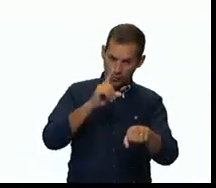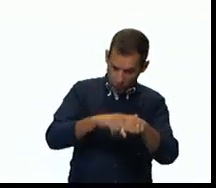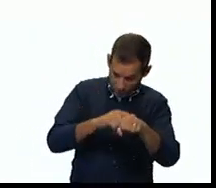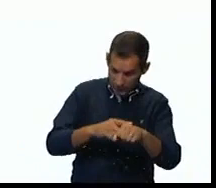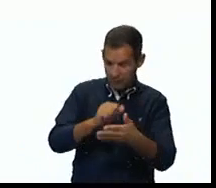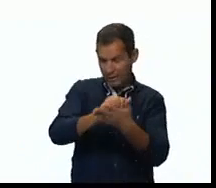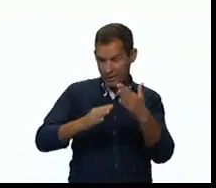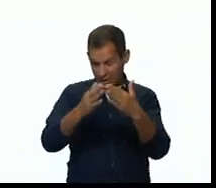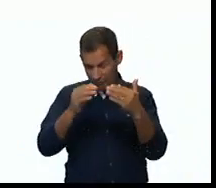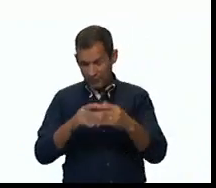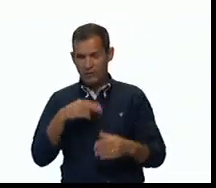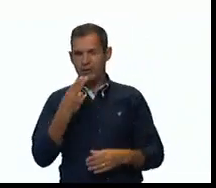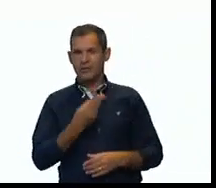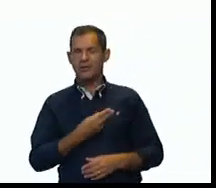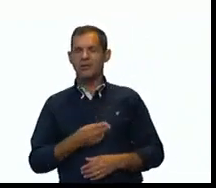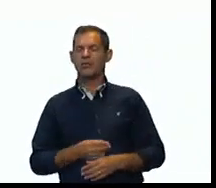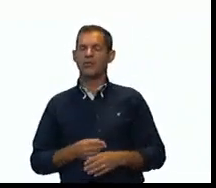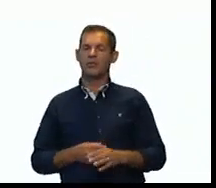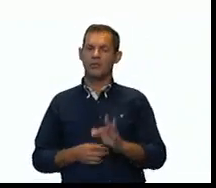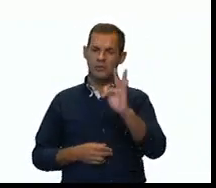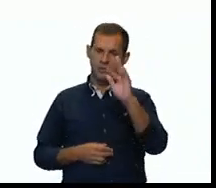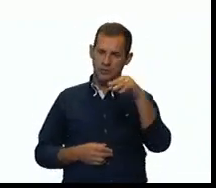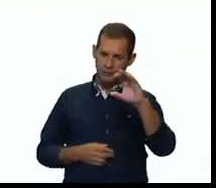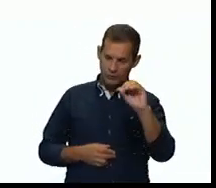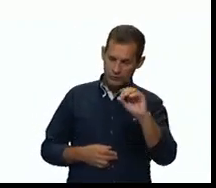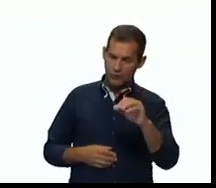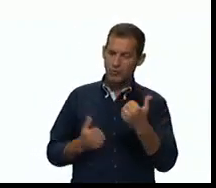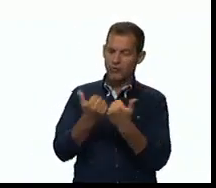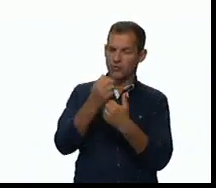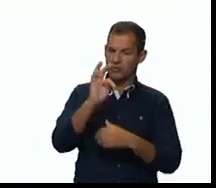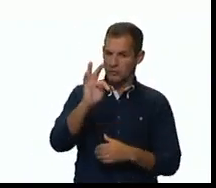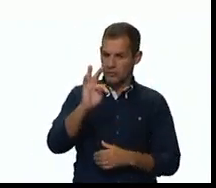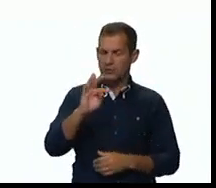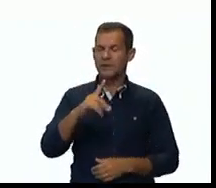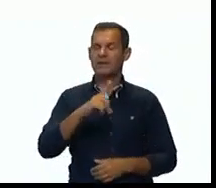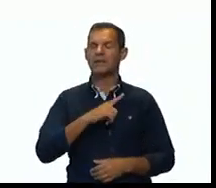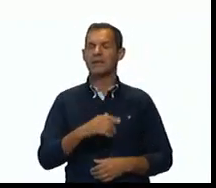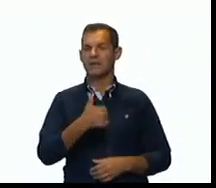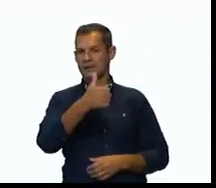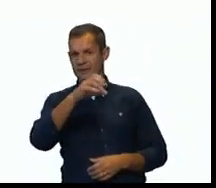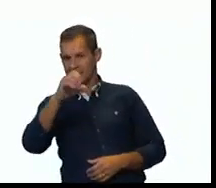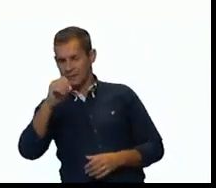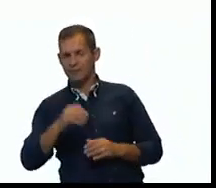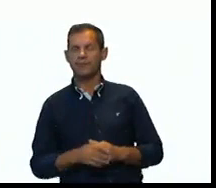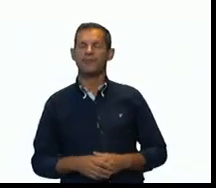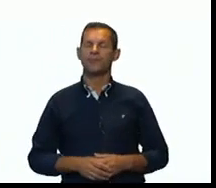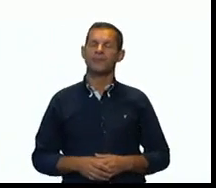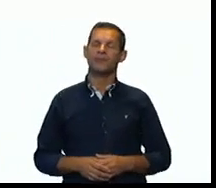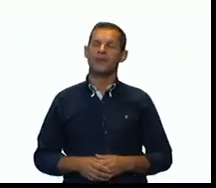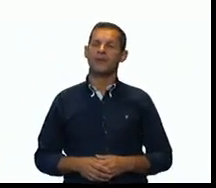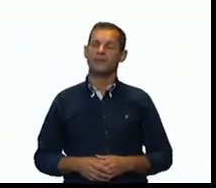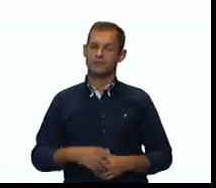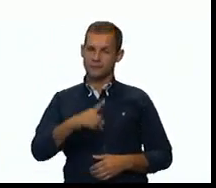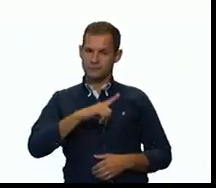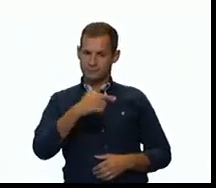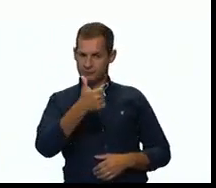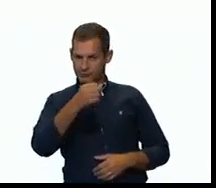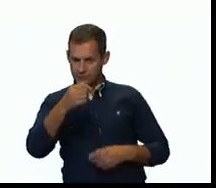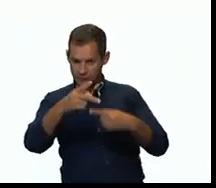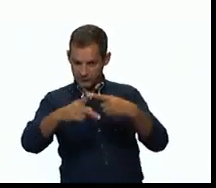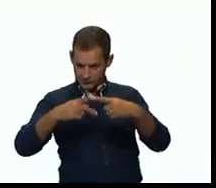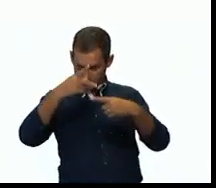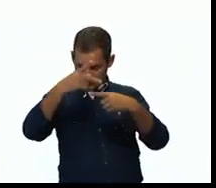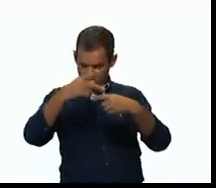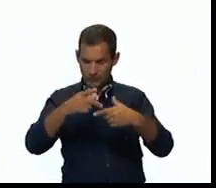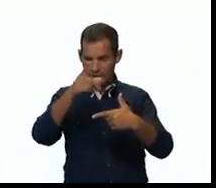está te pedindo na nossa função. Então, no lugar do t, nós vamos colocar 10. Então, aqui eu vou ter 10 ao